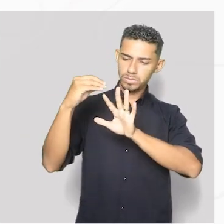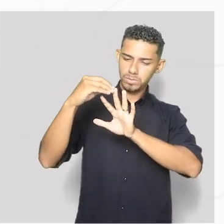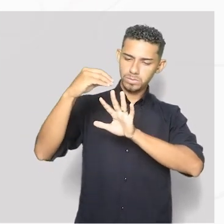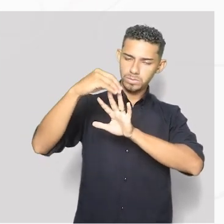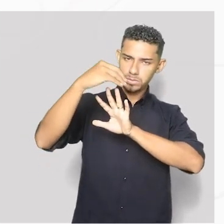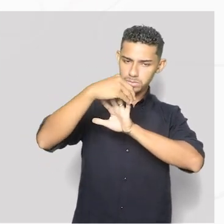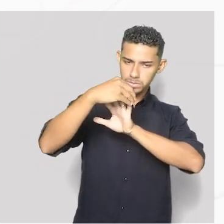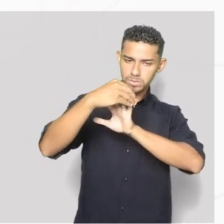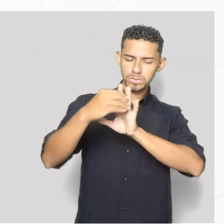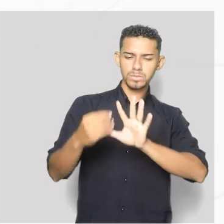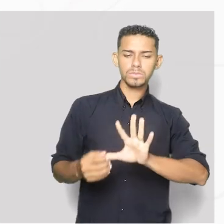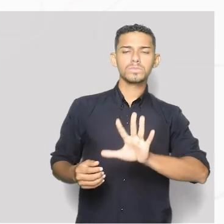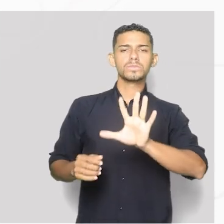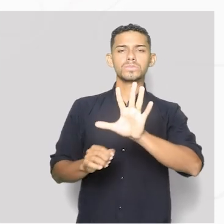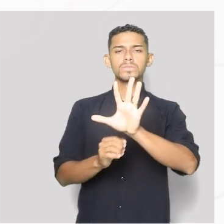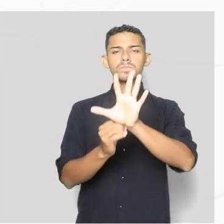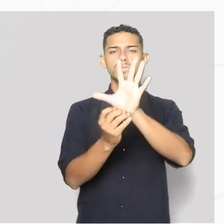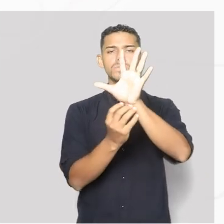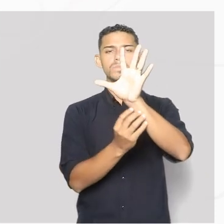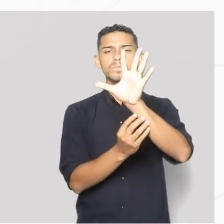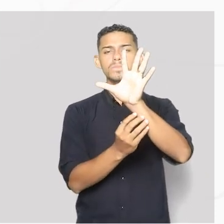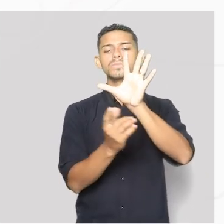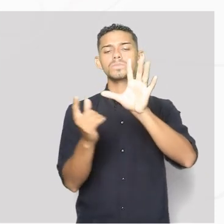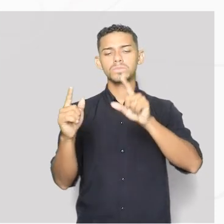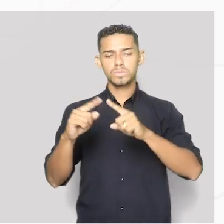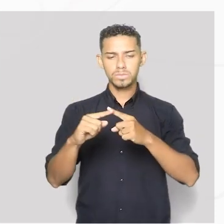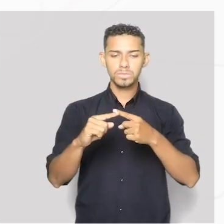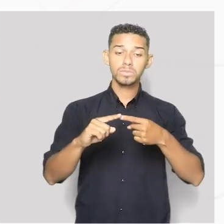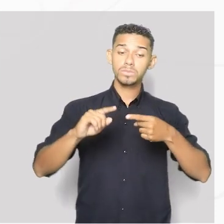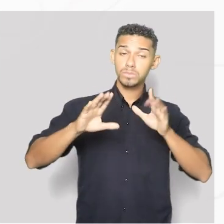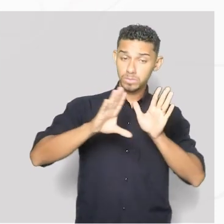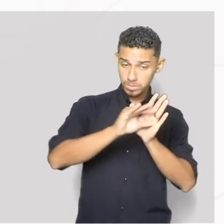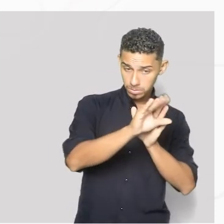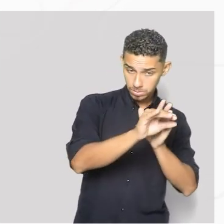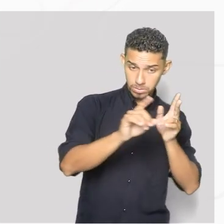Nessa árvore, você percebe que eu tenho bactérias,